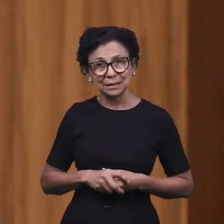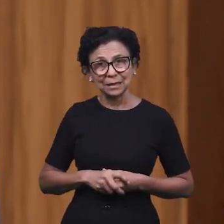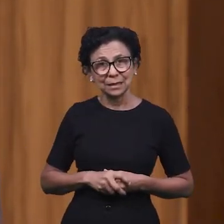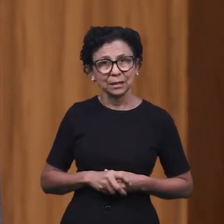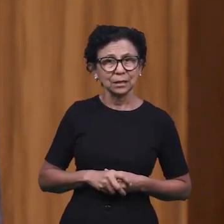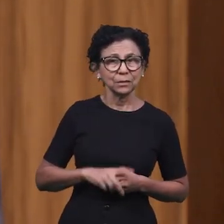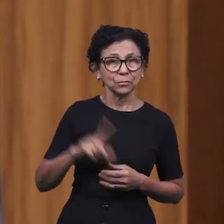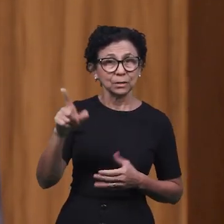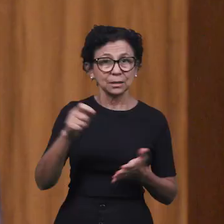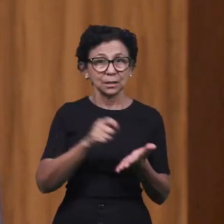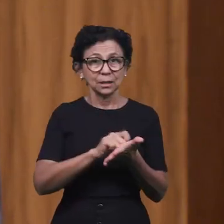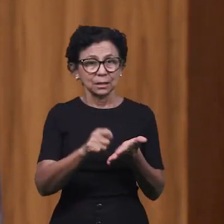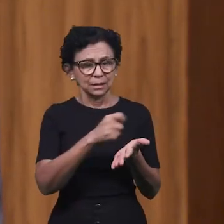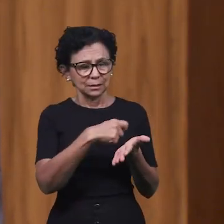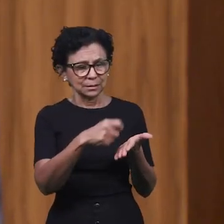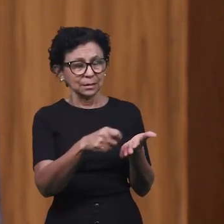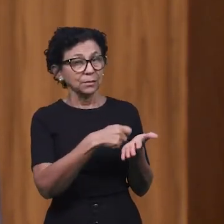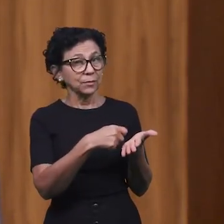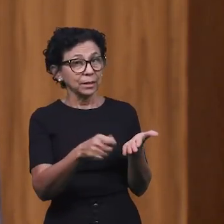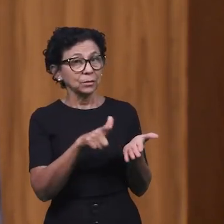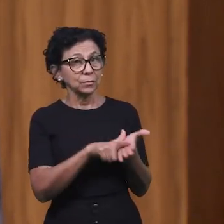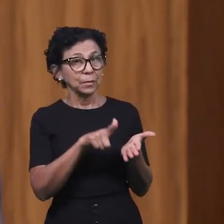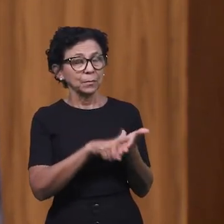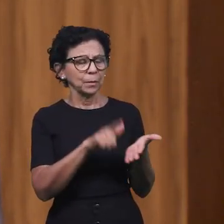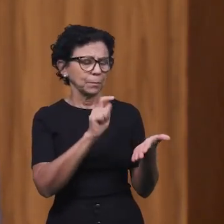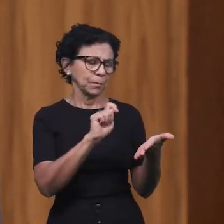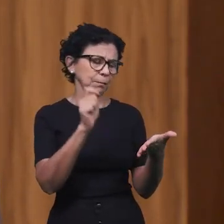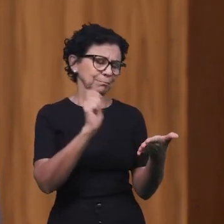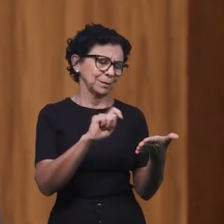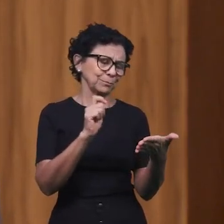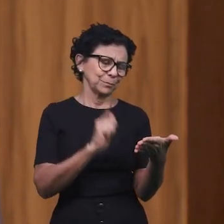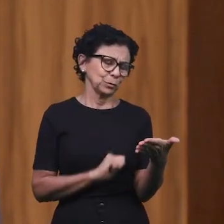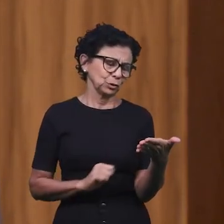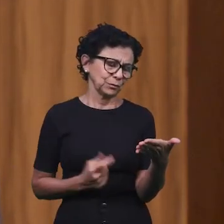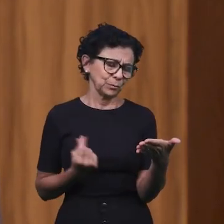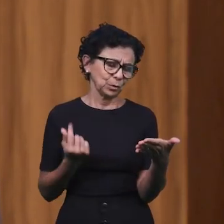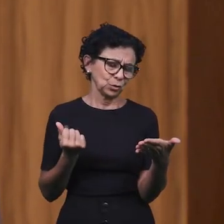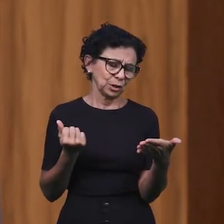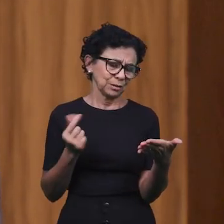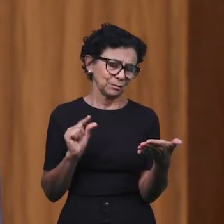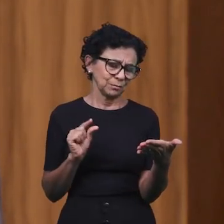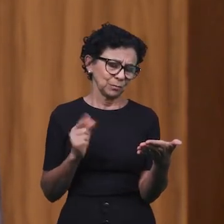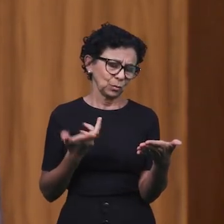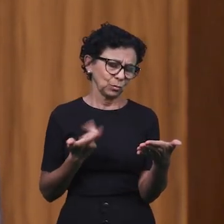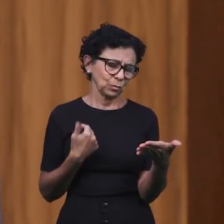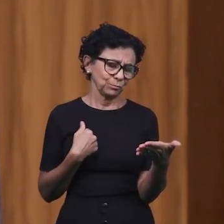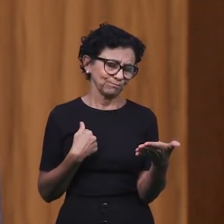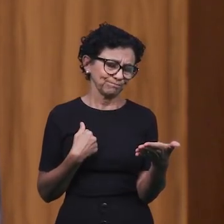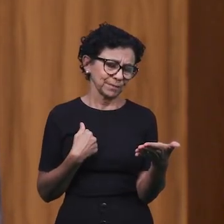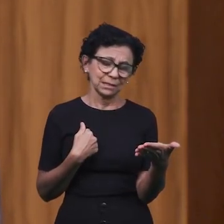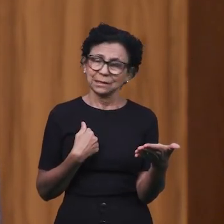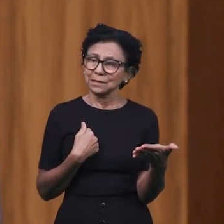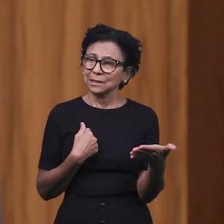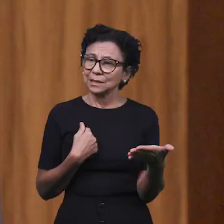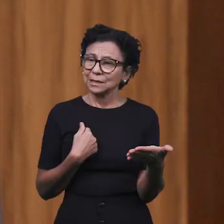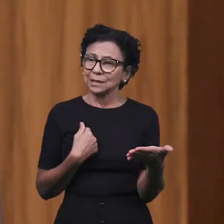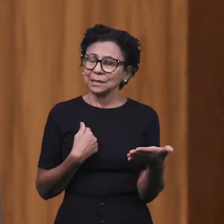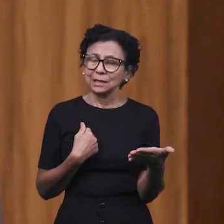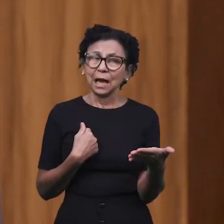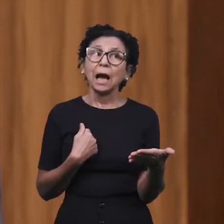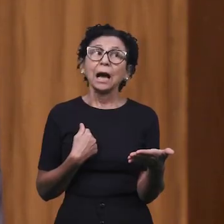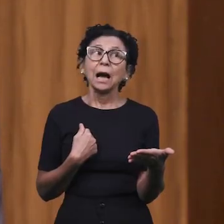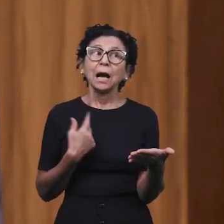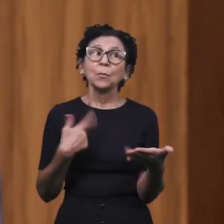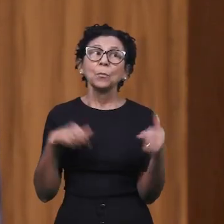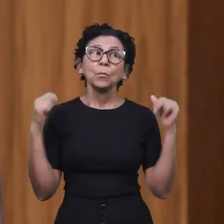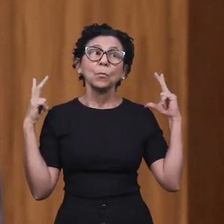ir elencando no papel o que eu posso fazer. Então, o meu recurso está escasso na minha casa. O que eu posso fazer? Eu posso trabalhar como